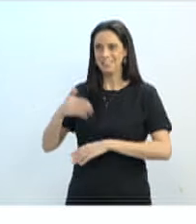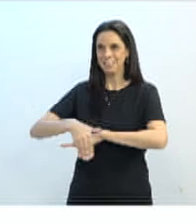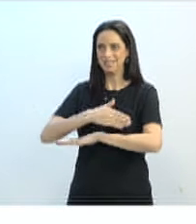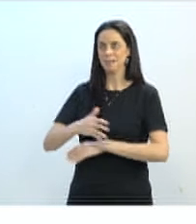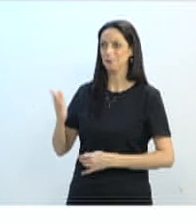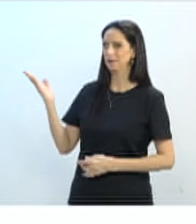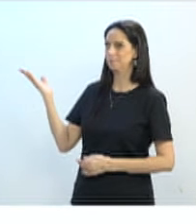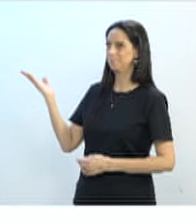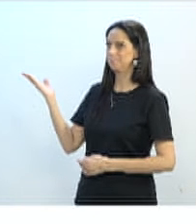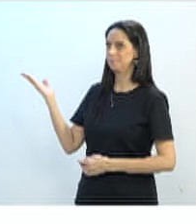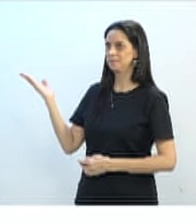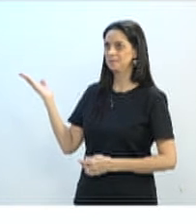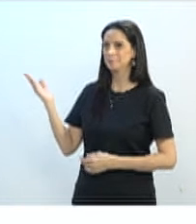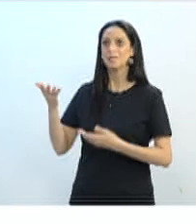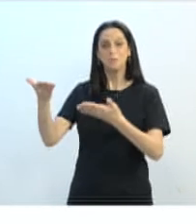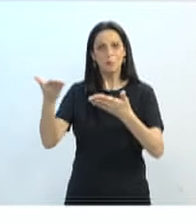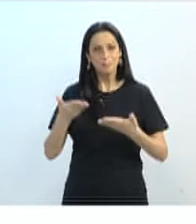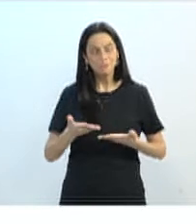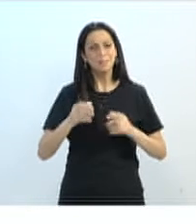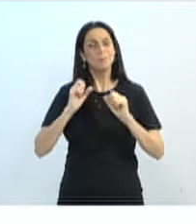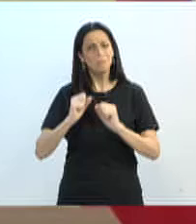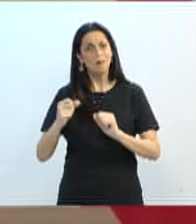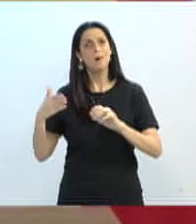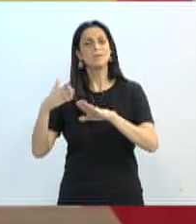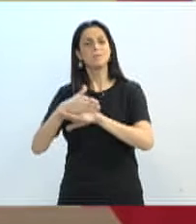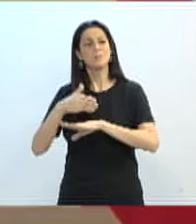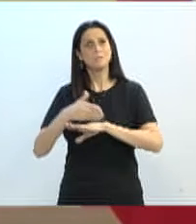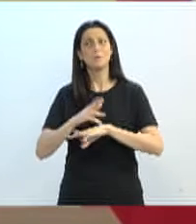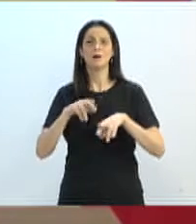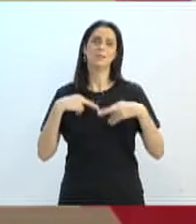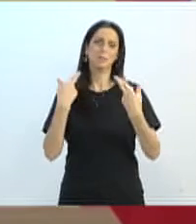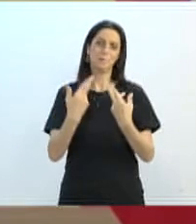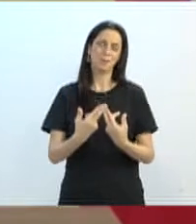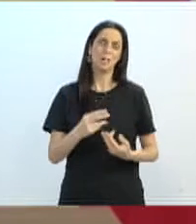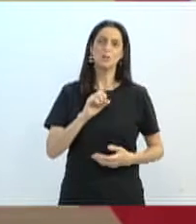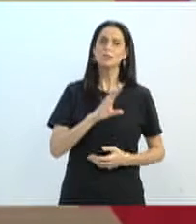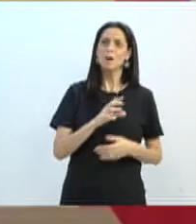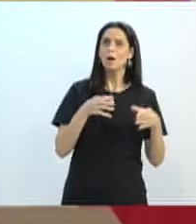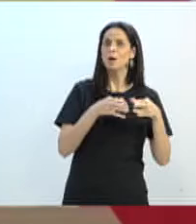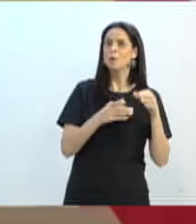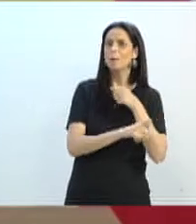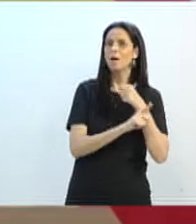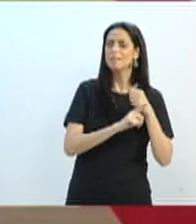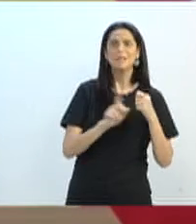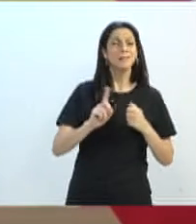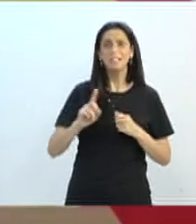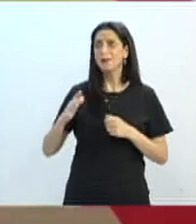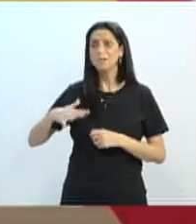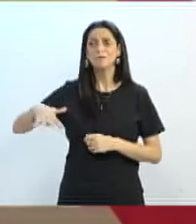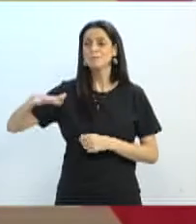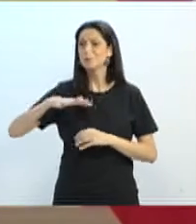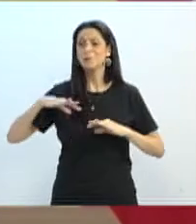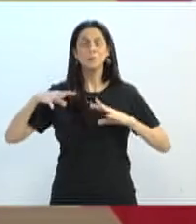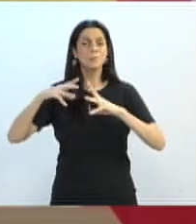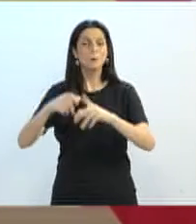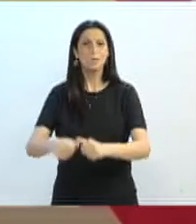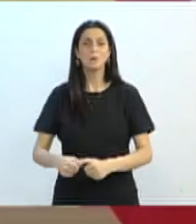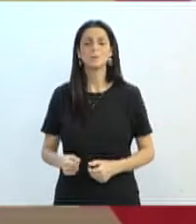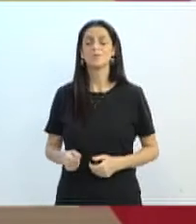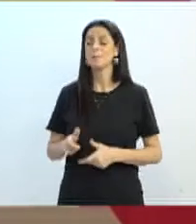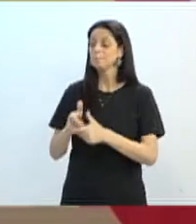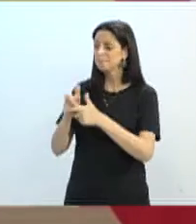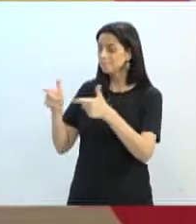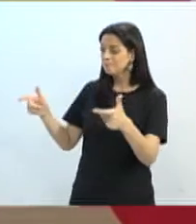nossa comunidade, não só da região do Grande Garcia, mas sim de Blumenau. Eu creio que a maioria dos vereadores que estão nessa